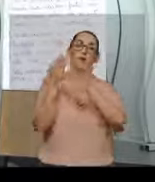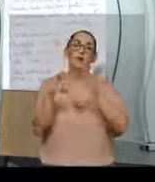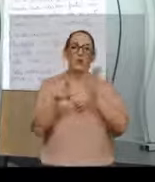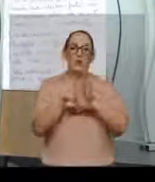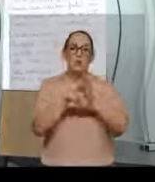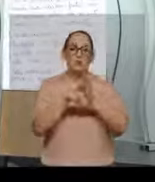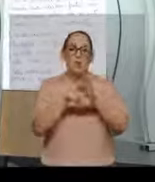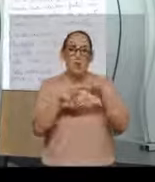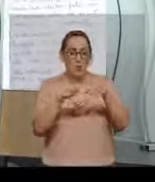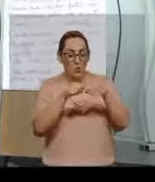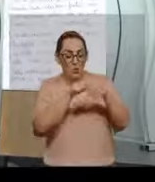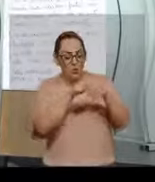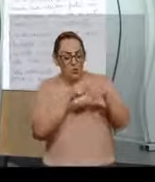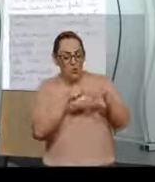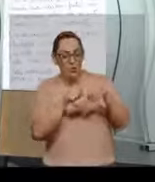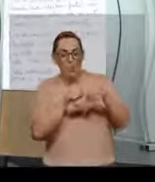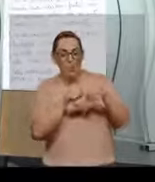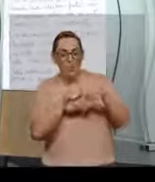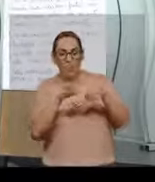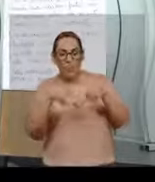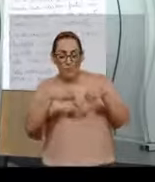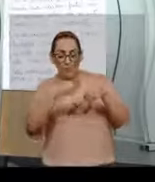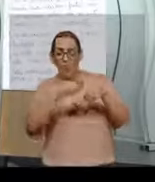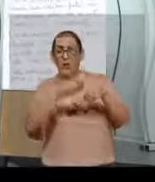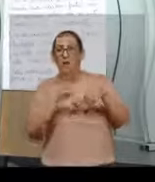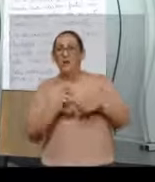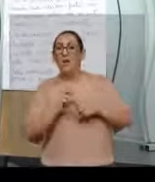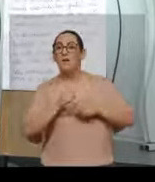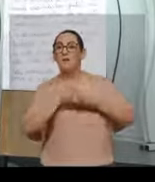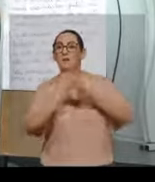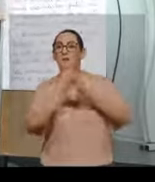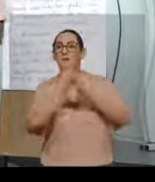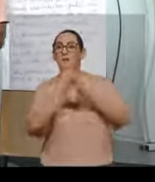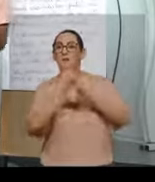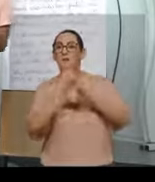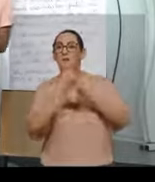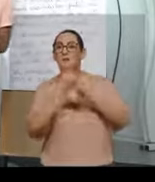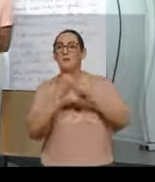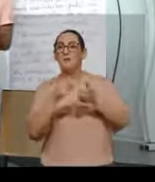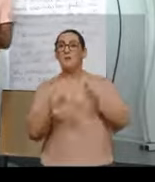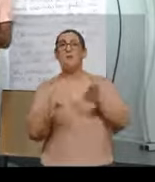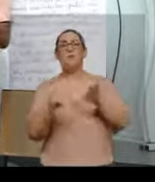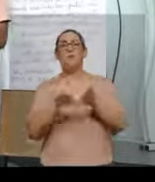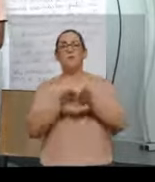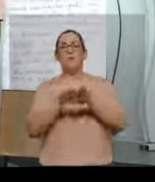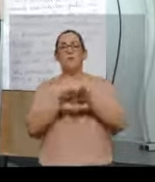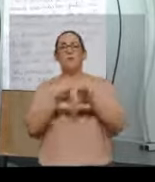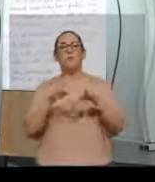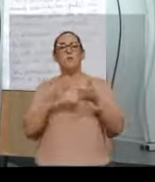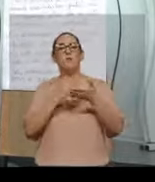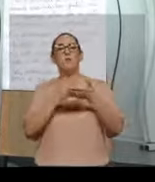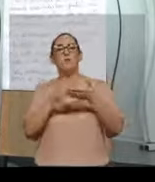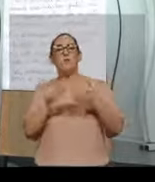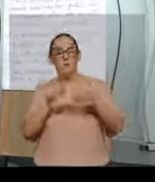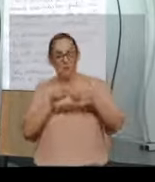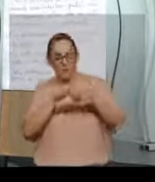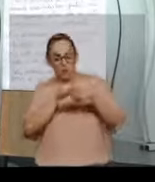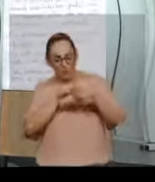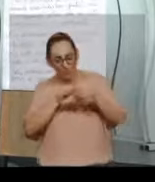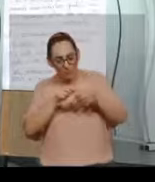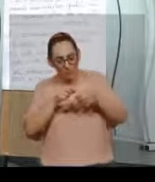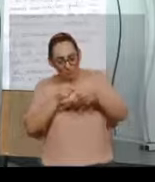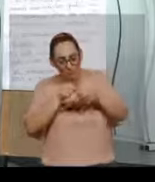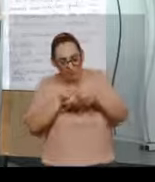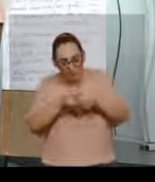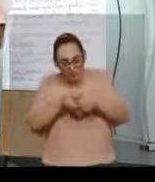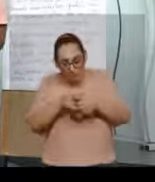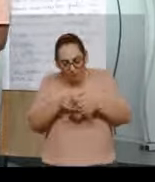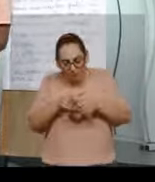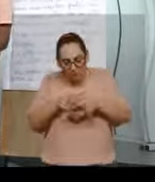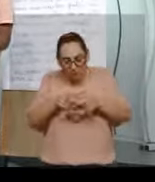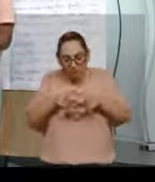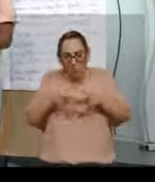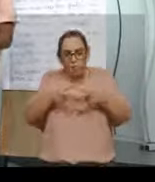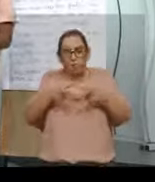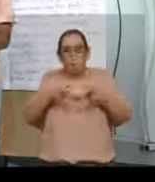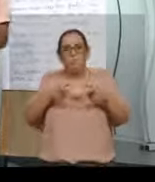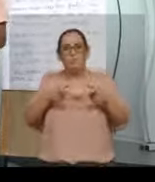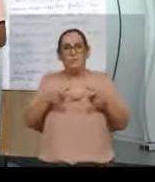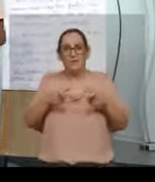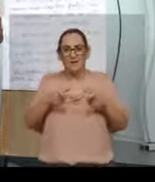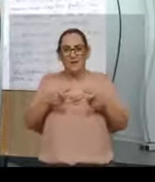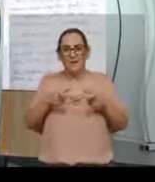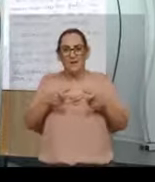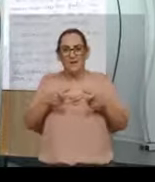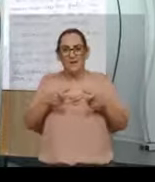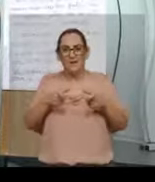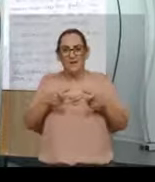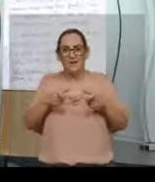esse embrião e também é um método de dispersão desse embrião, igual a gente vai ver. Quando